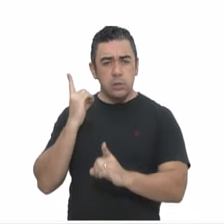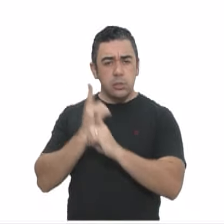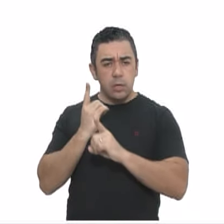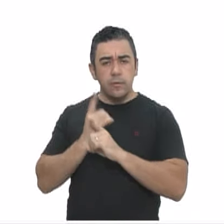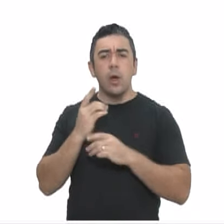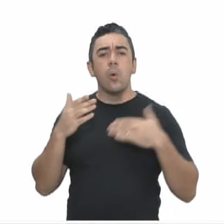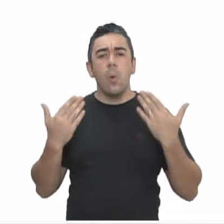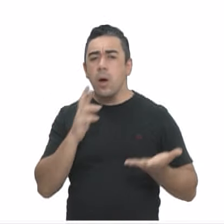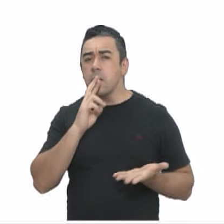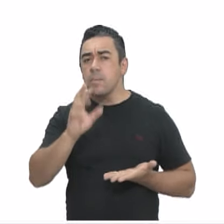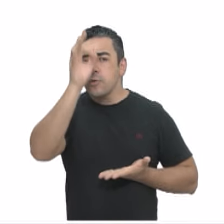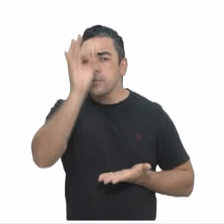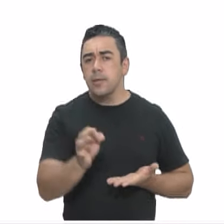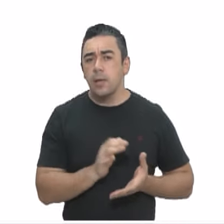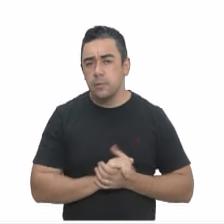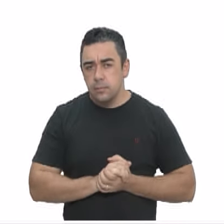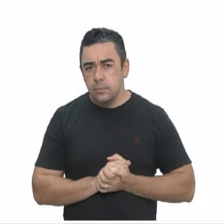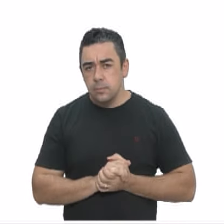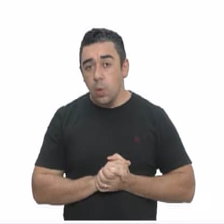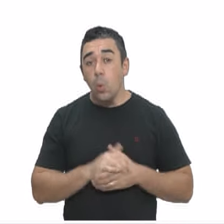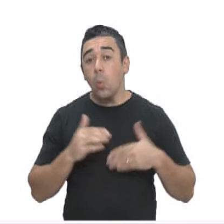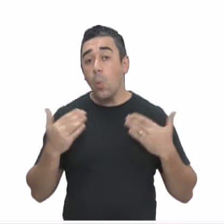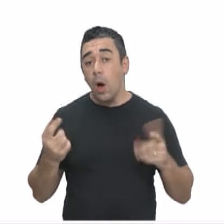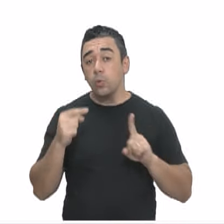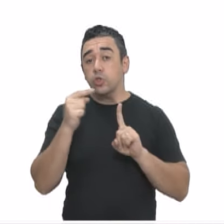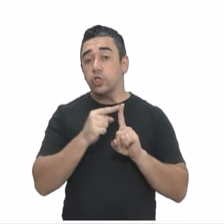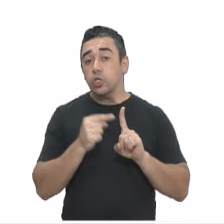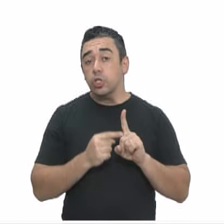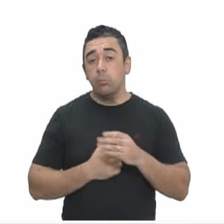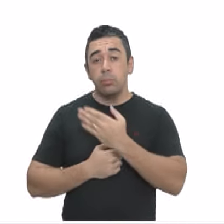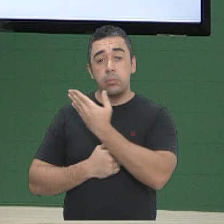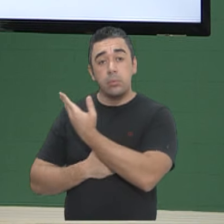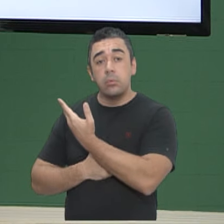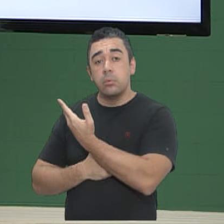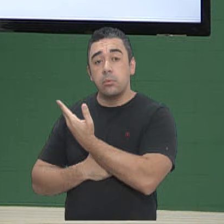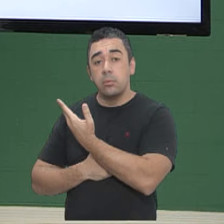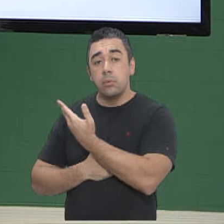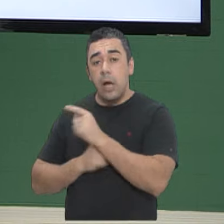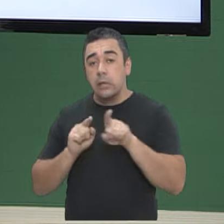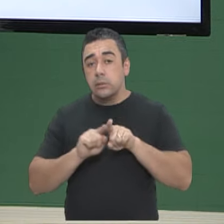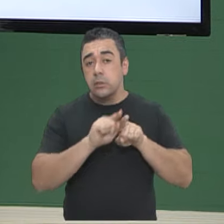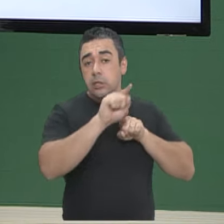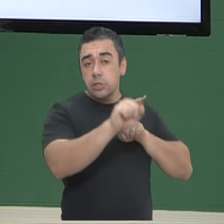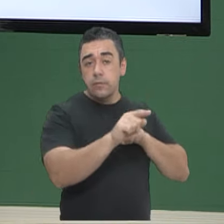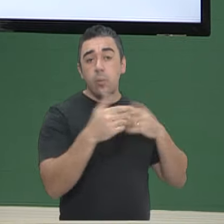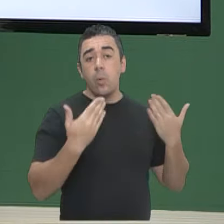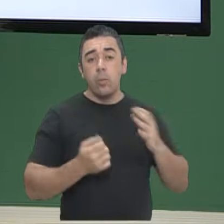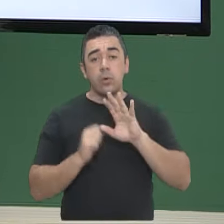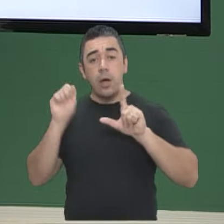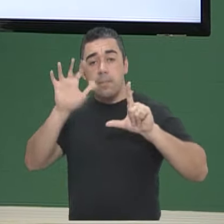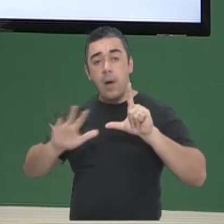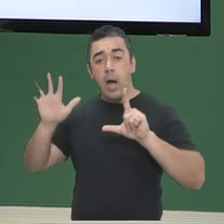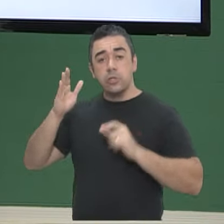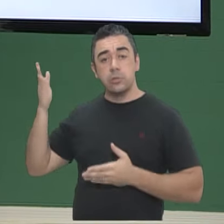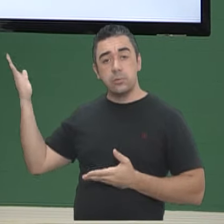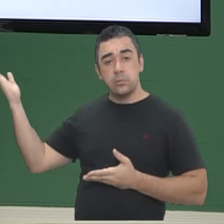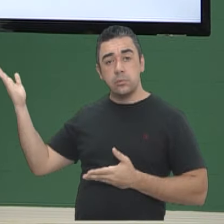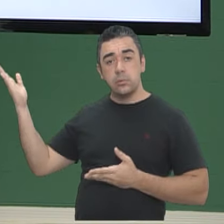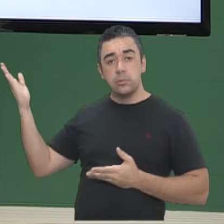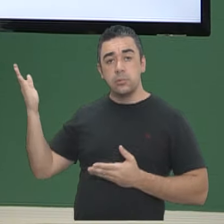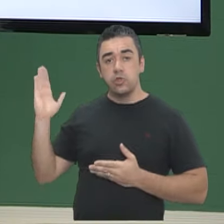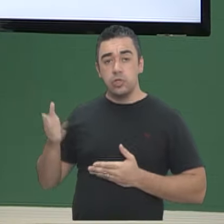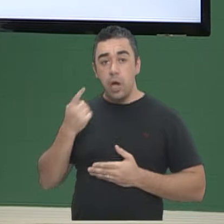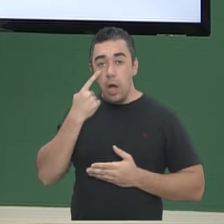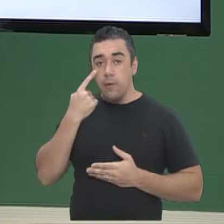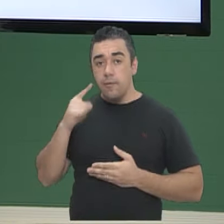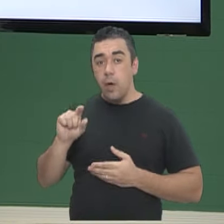identificar qual é o tipo de modalidade no atletismo que essa imagem se refere. E aqui a gente já vai começar a